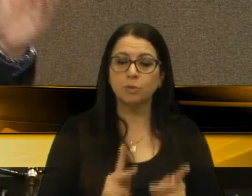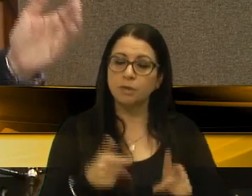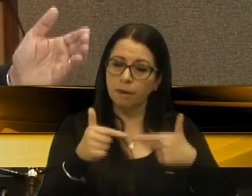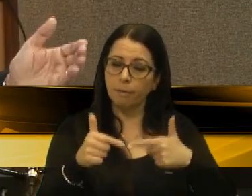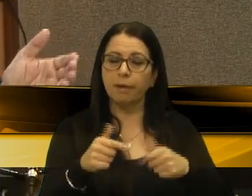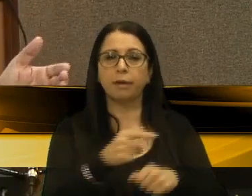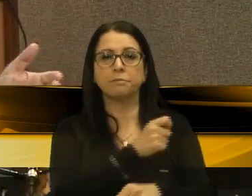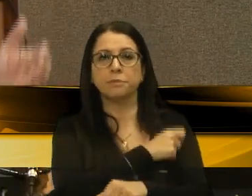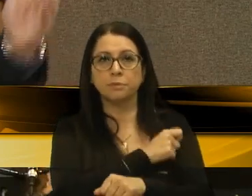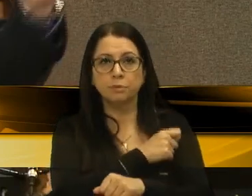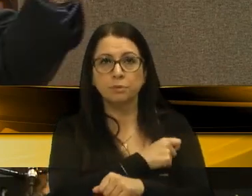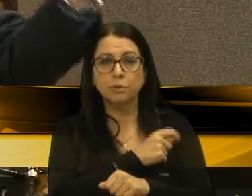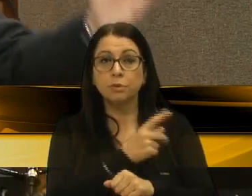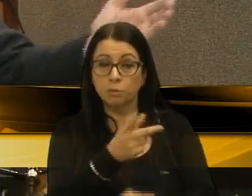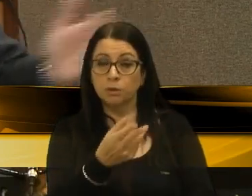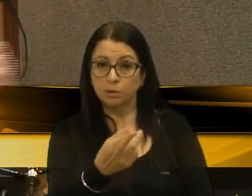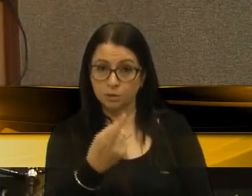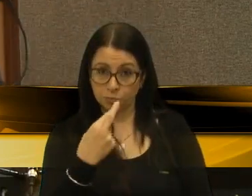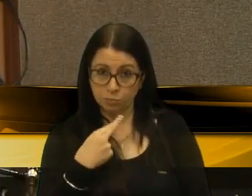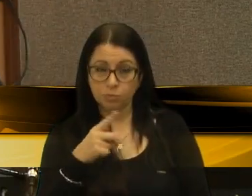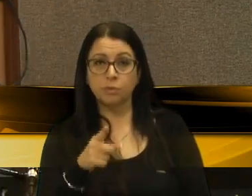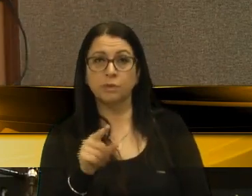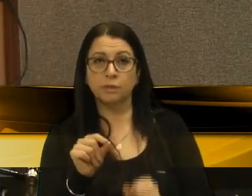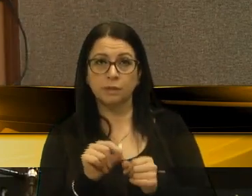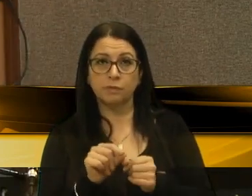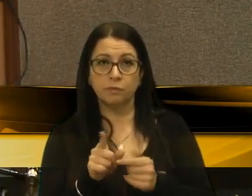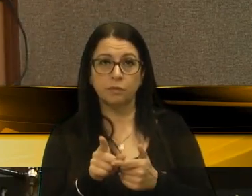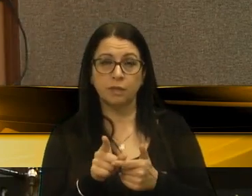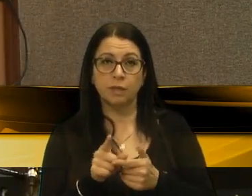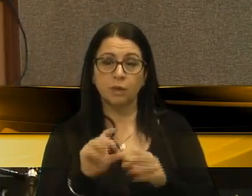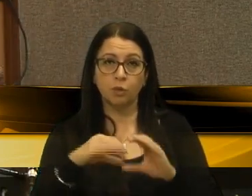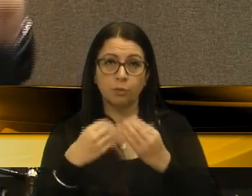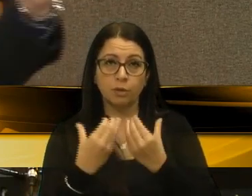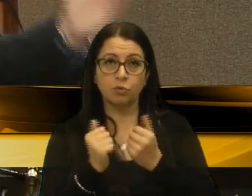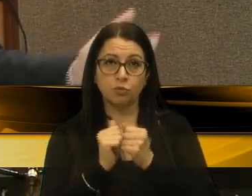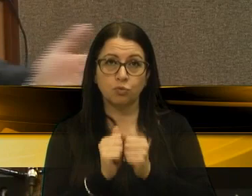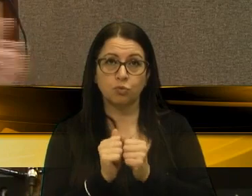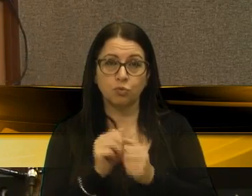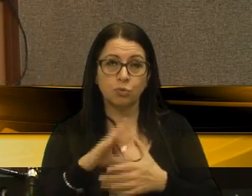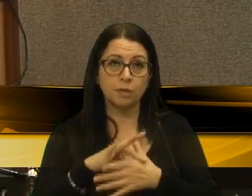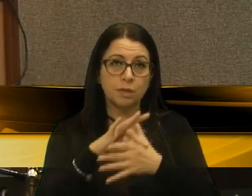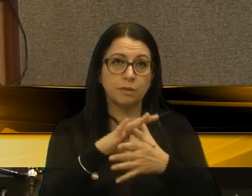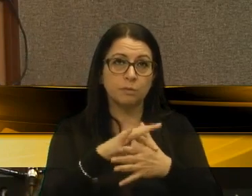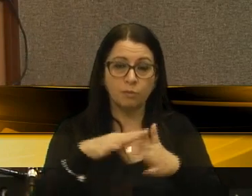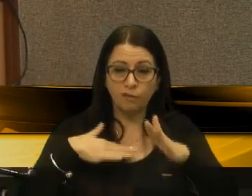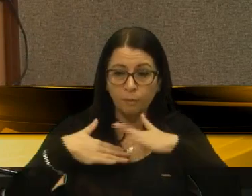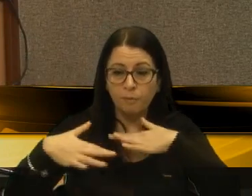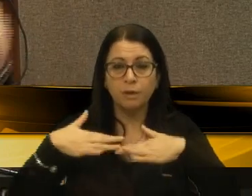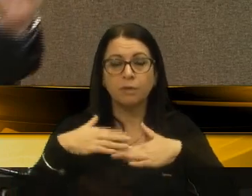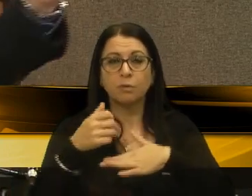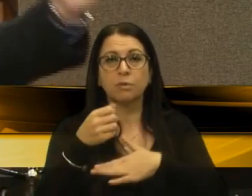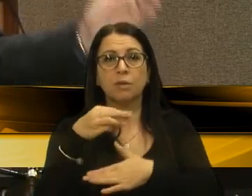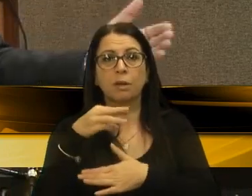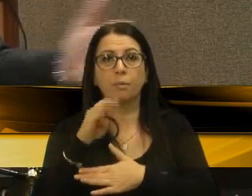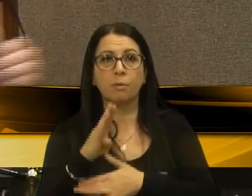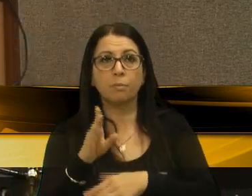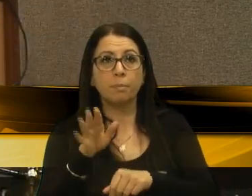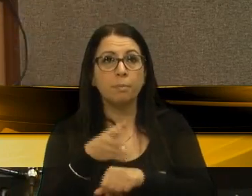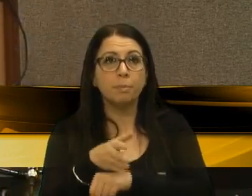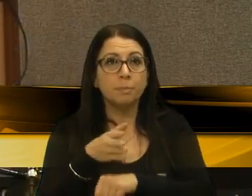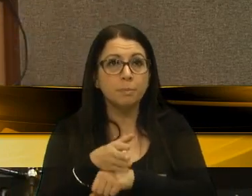eu quero que o senhor me responda se justamente foi, né, a comunidade, através dos seus líderes, dos movimentos, das AMOBs, tem